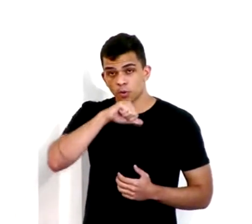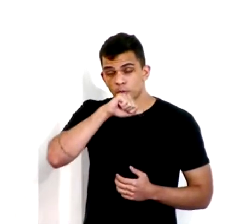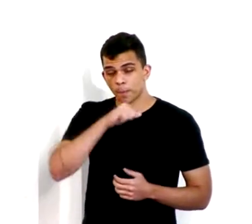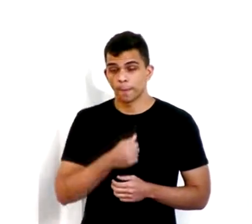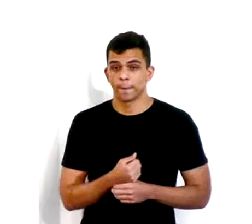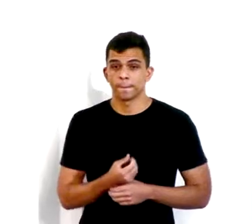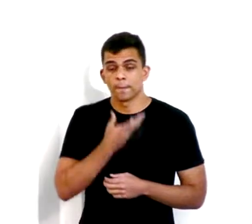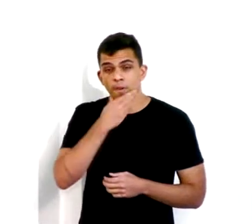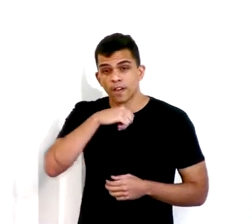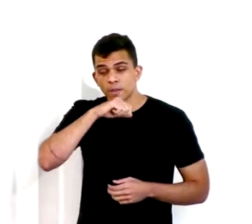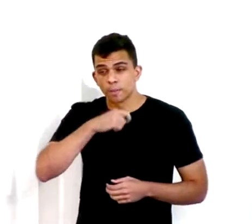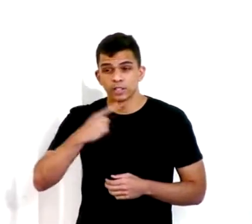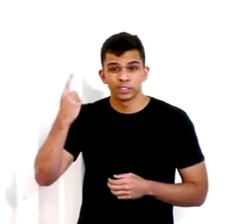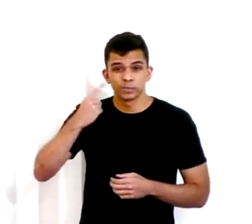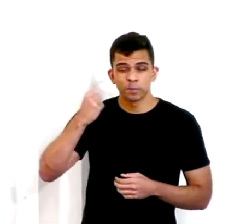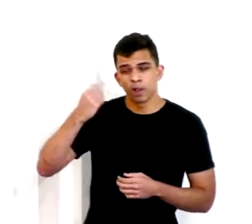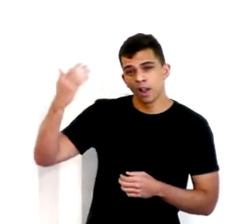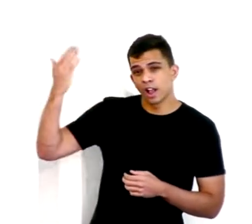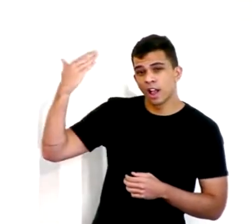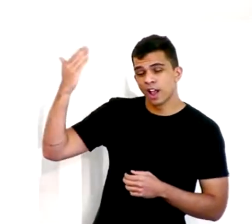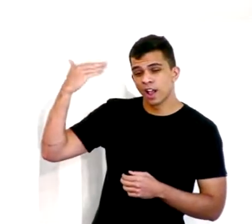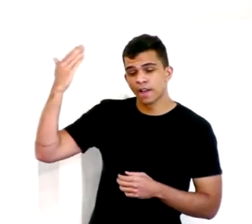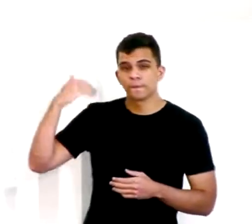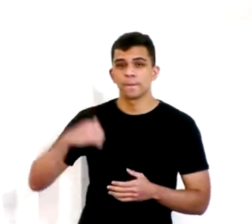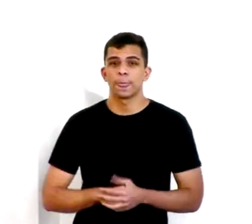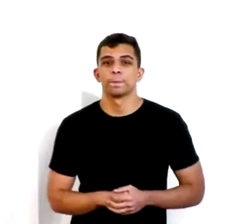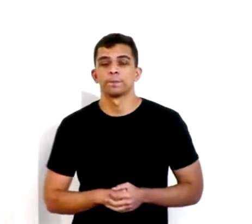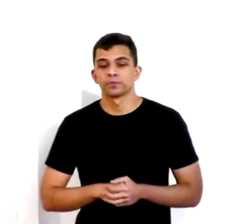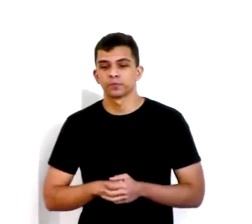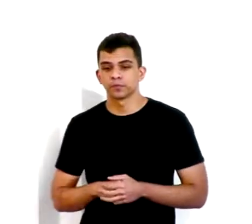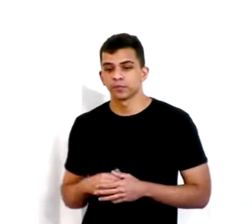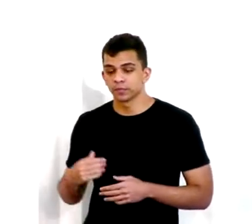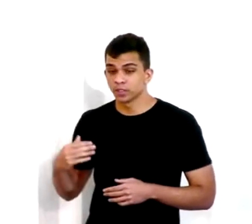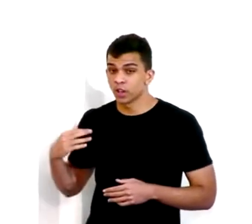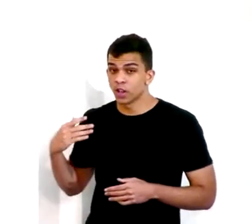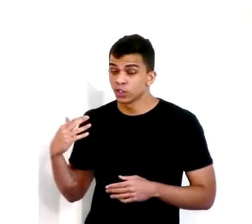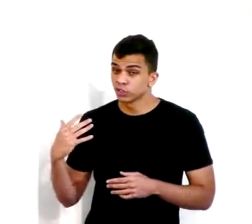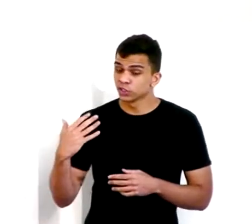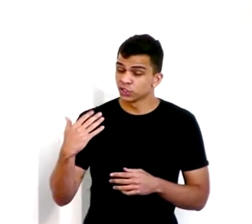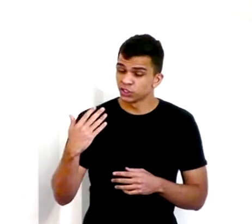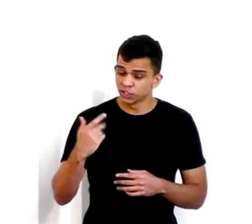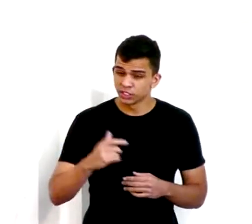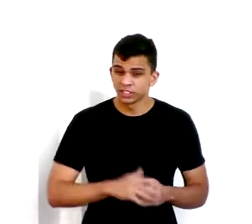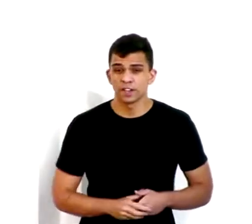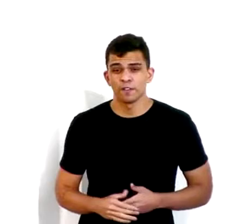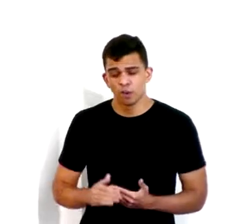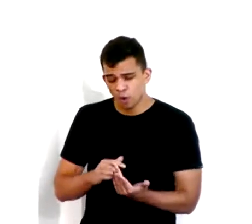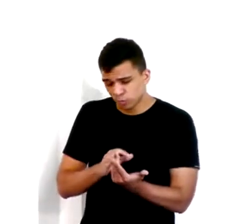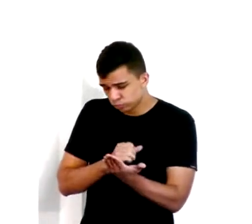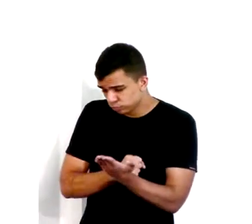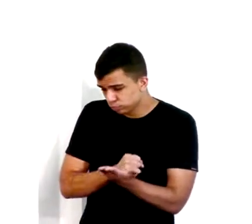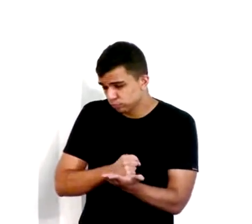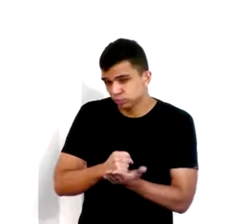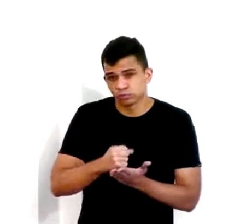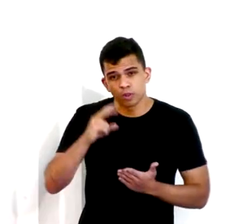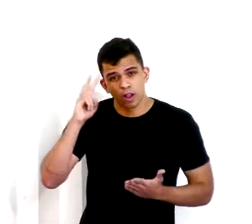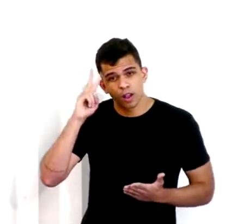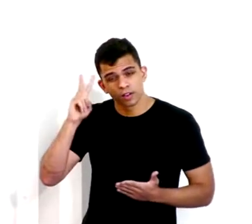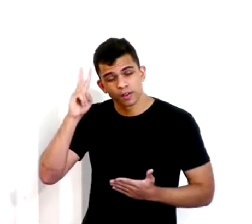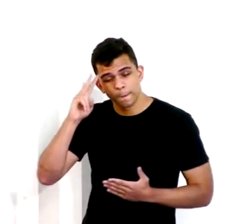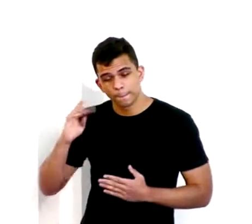Deus Criador trouxe efeitos catastróficos e devastadores sobre toda a